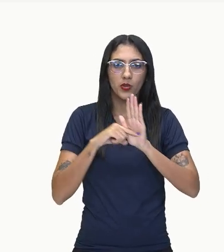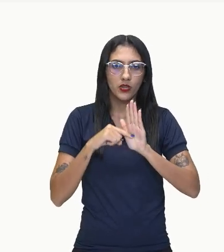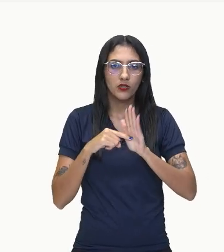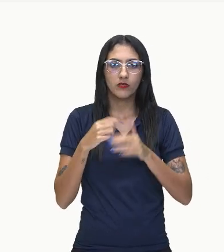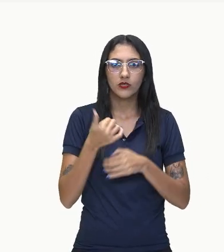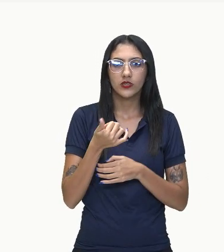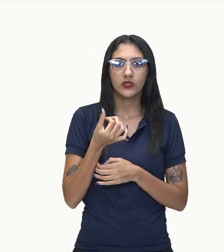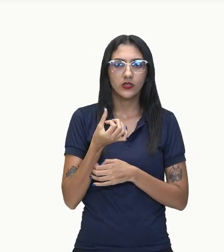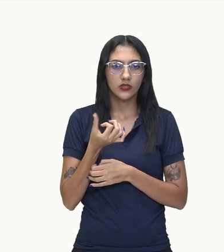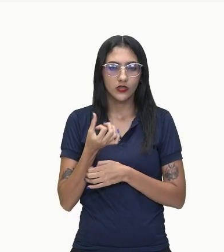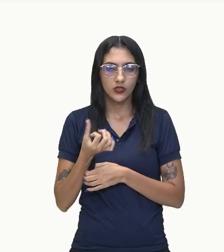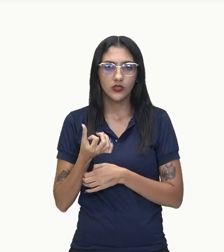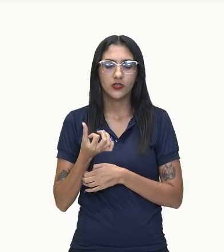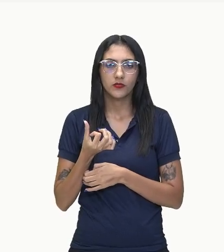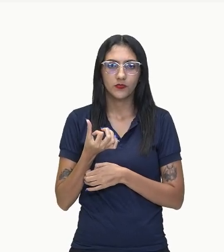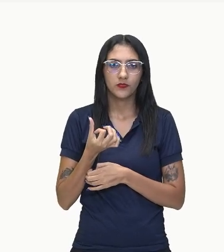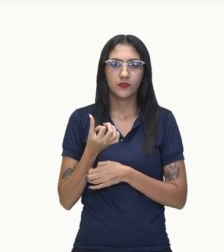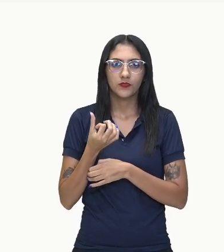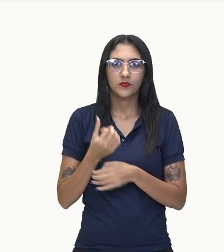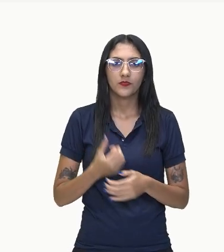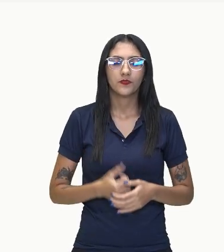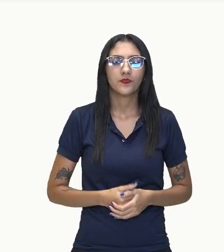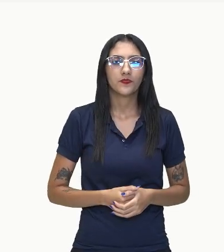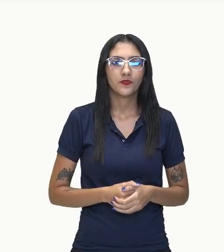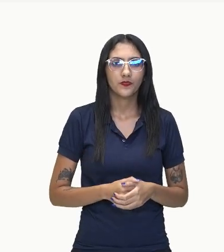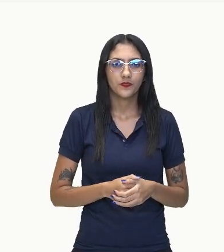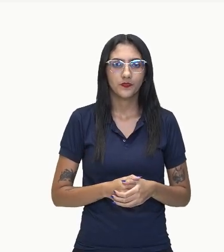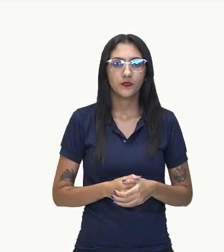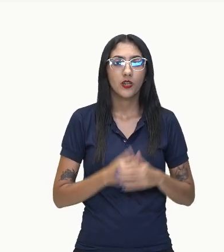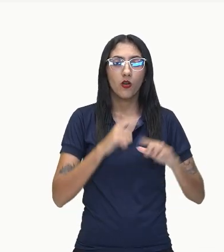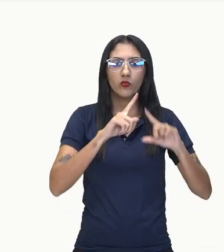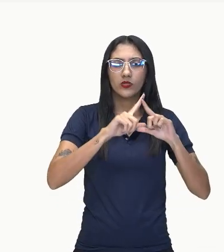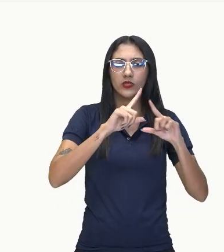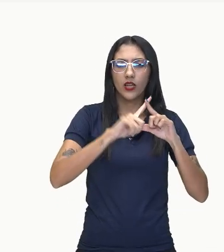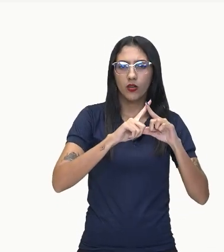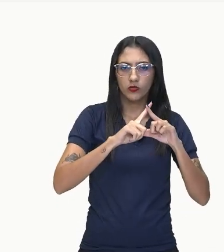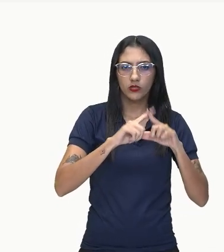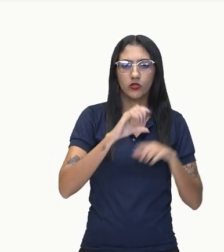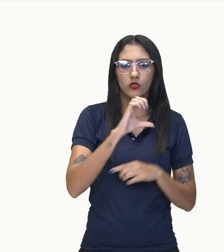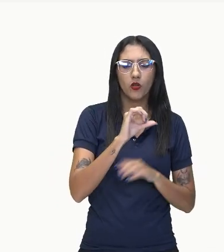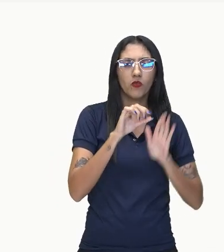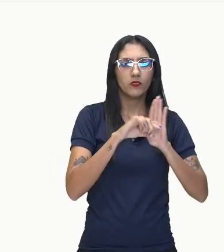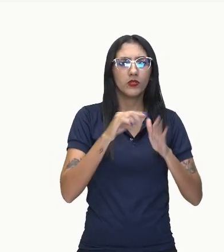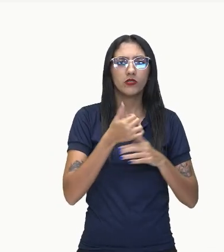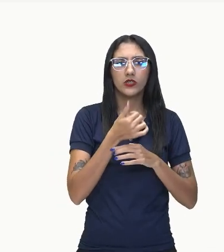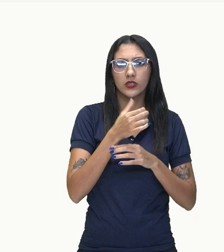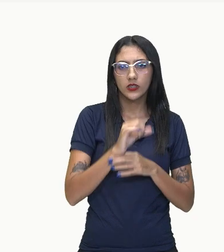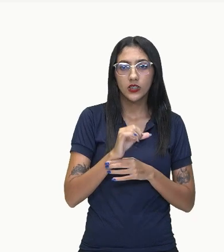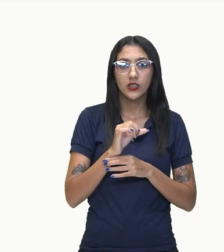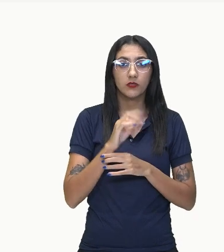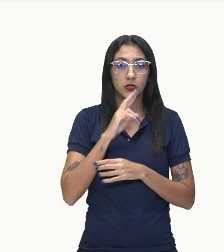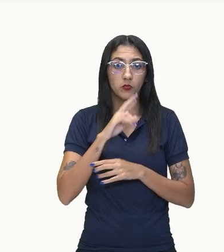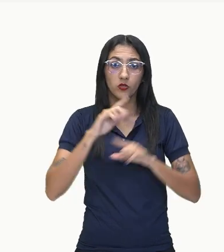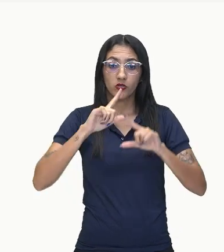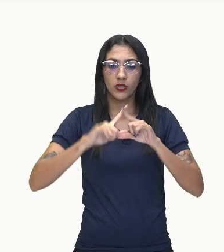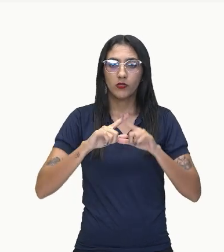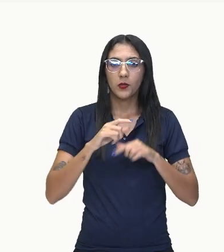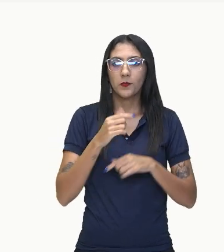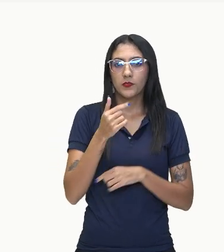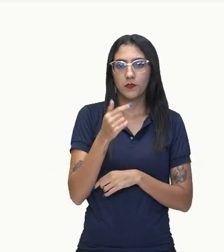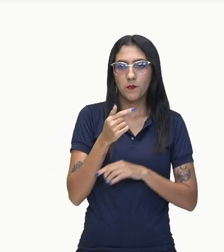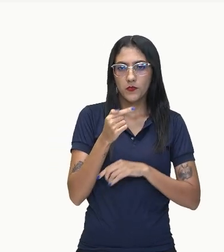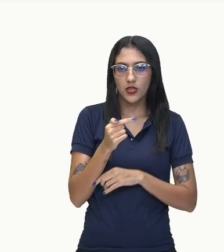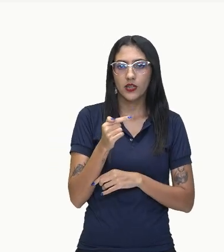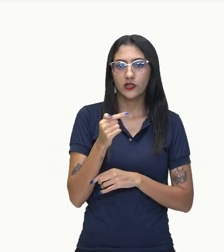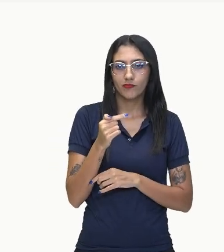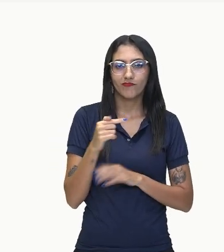ficar delta igual a 9 menos 16. Quanto é 9 menos 16? Menos 7.